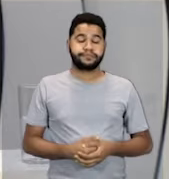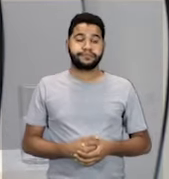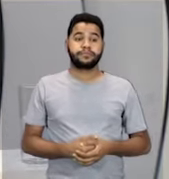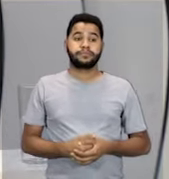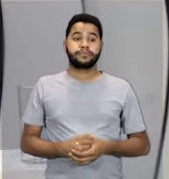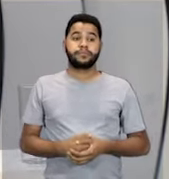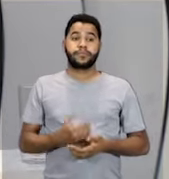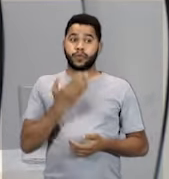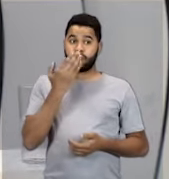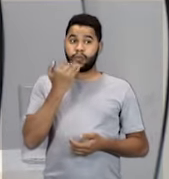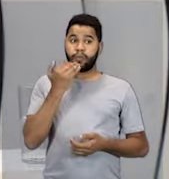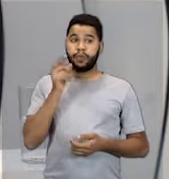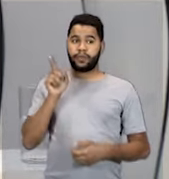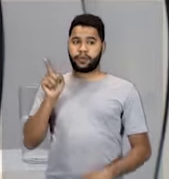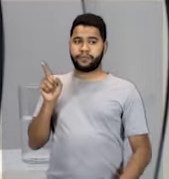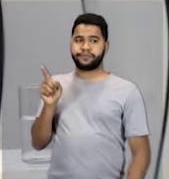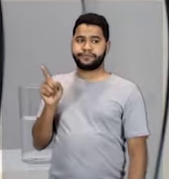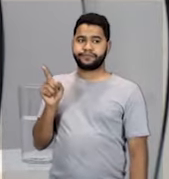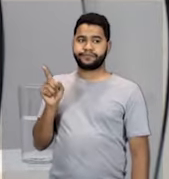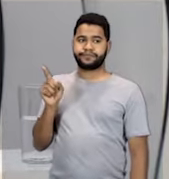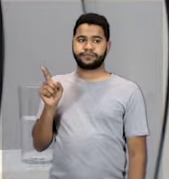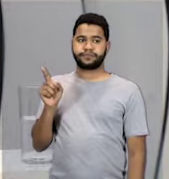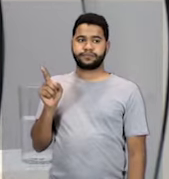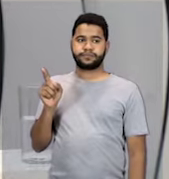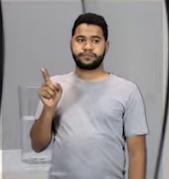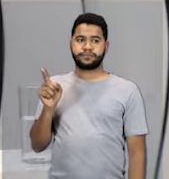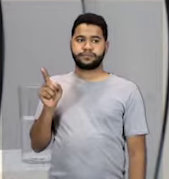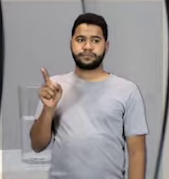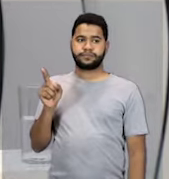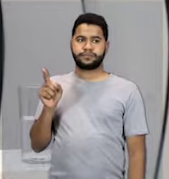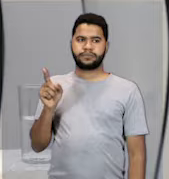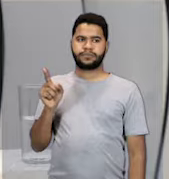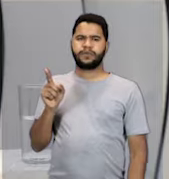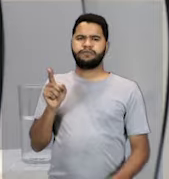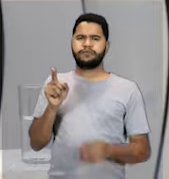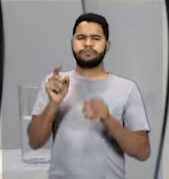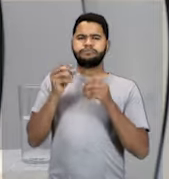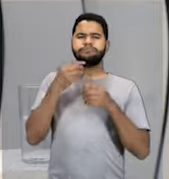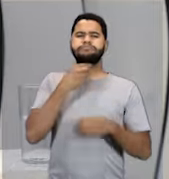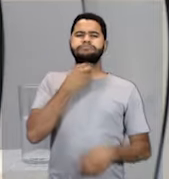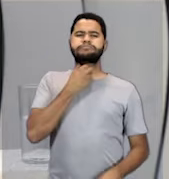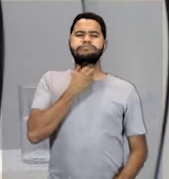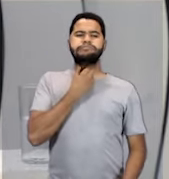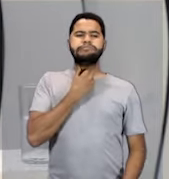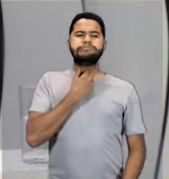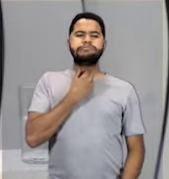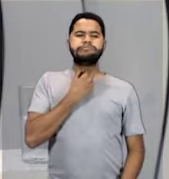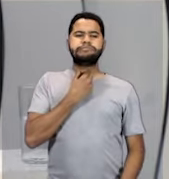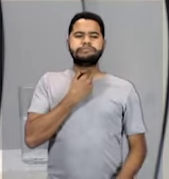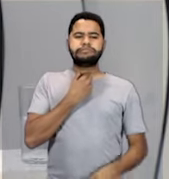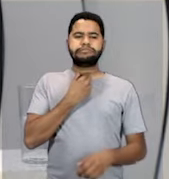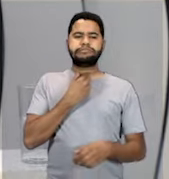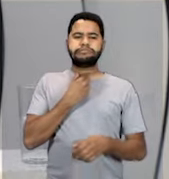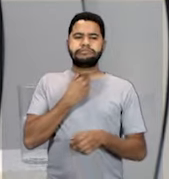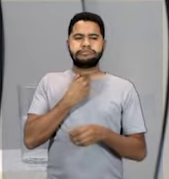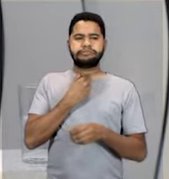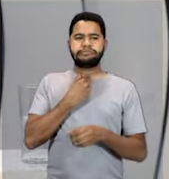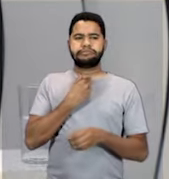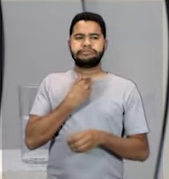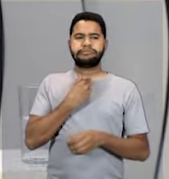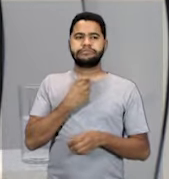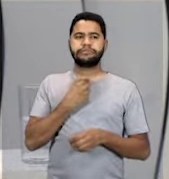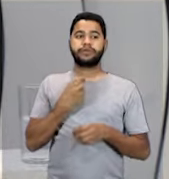Quando o alimento entra aqui no esôfago, ele passa assim, apertado por aqui. Então é preciso que o